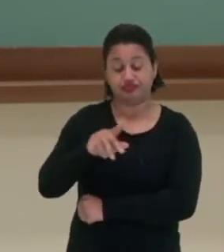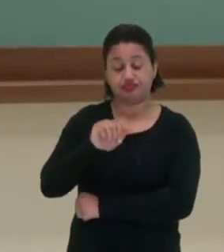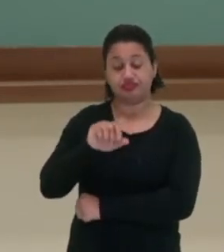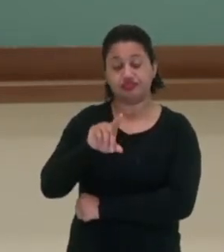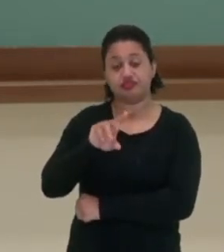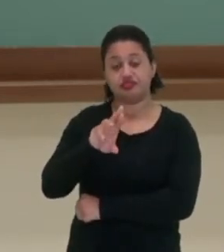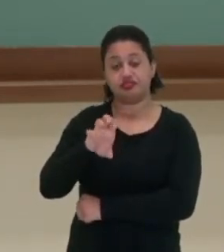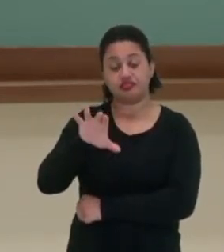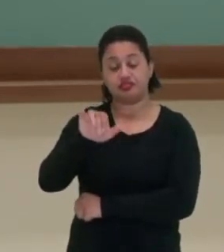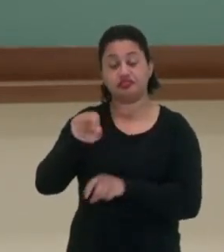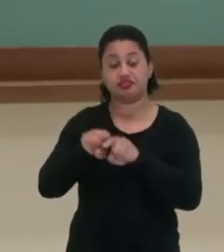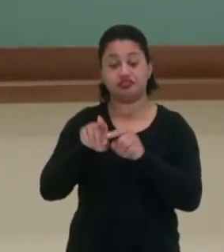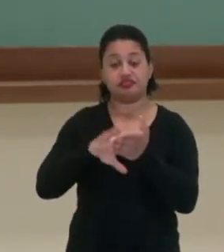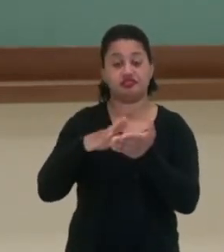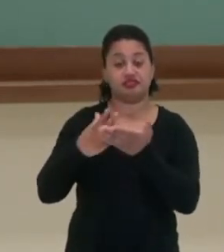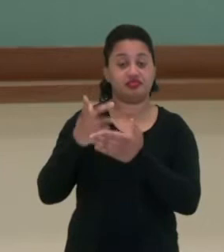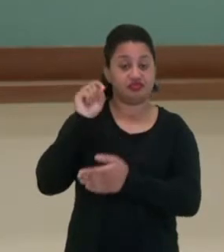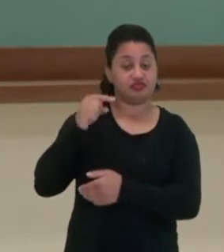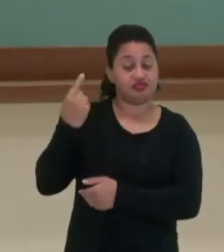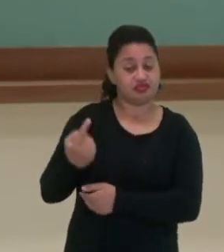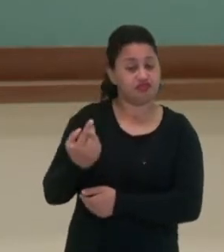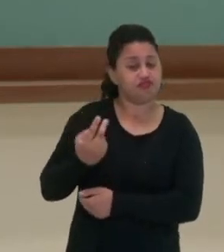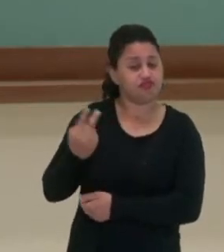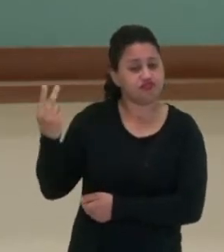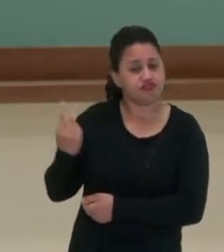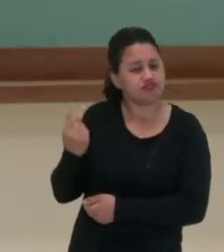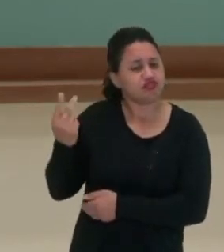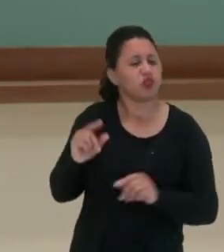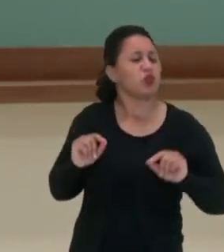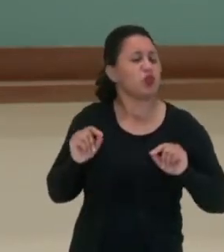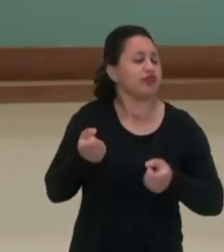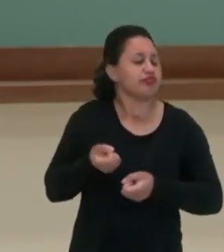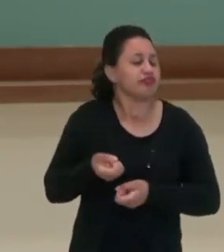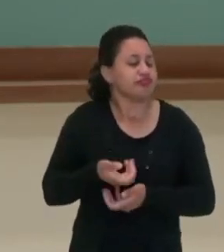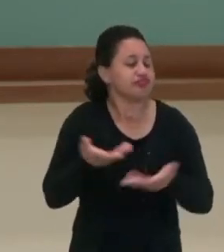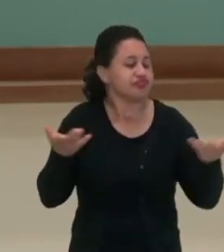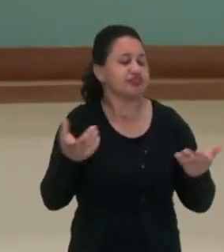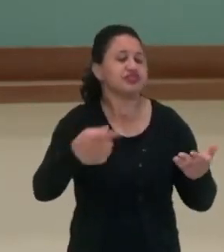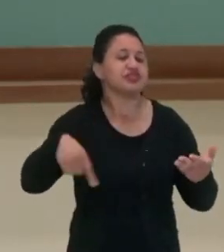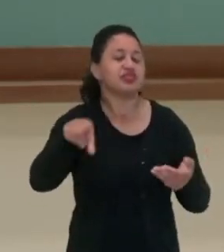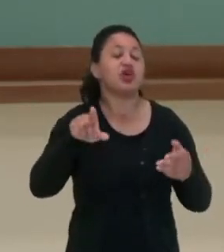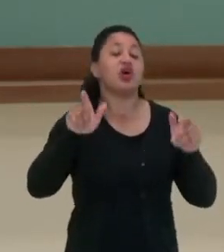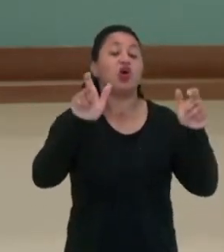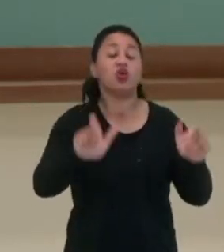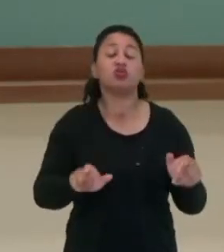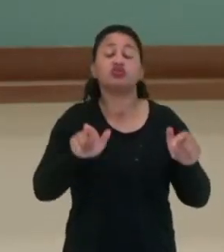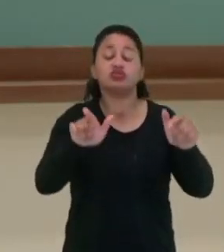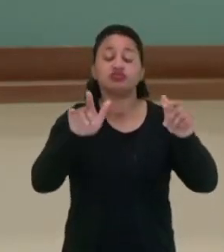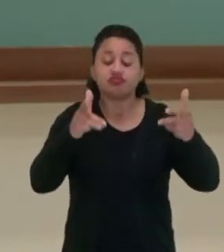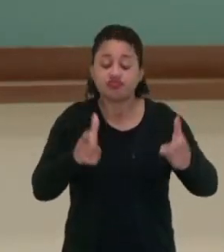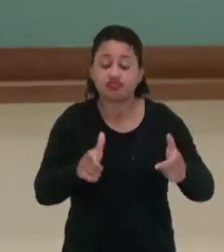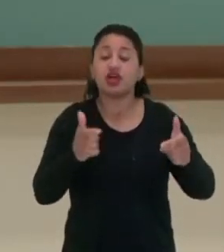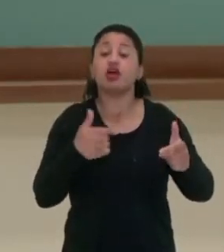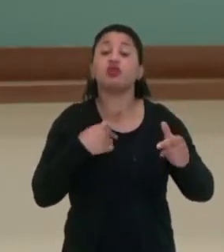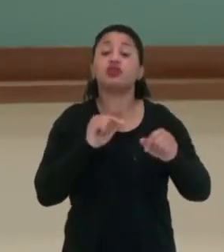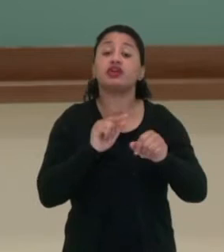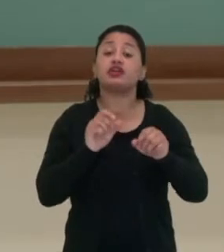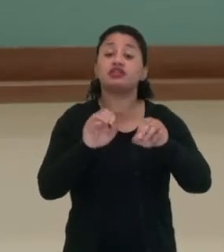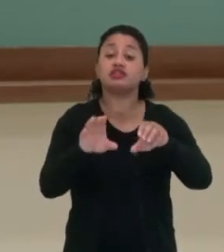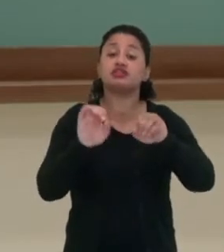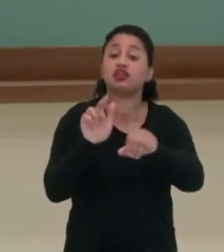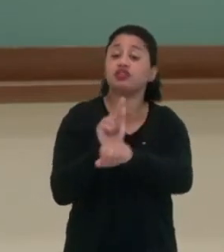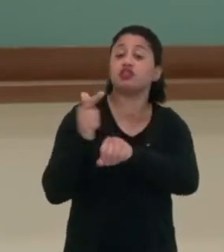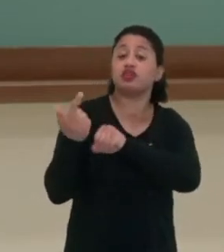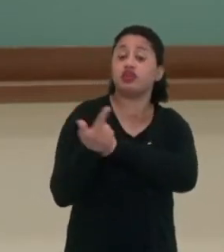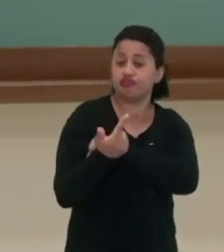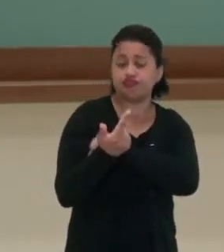e aqui nós temos a Jéssica, nossa intérprete de Libras, e nós vamos levar até você, aonde quer que você esteja, um pouquinho da geografia do nosso